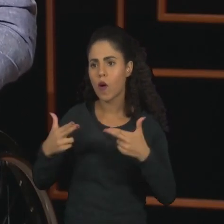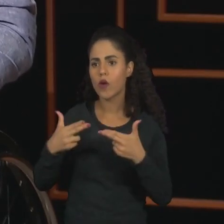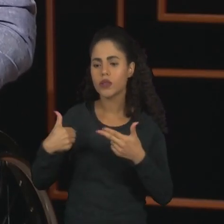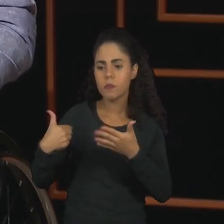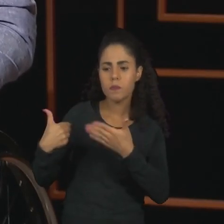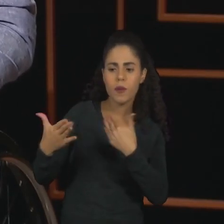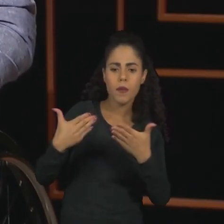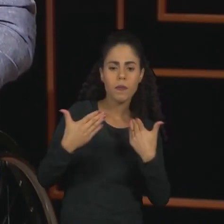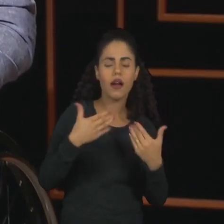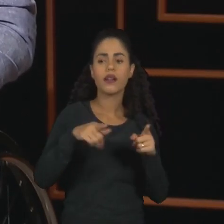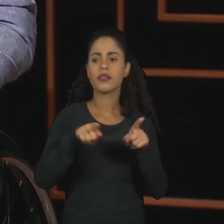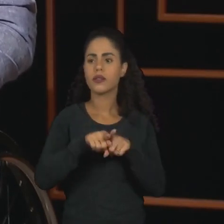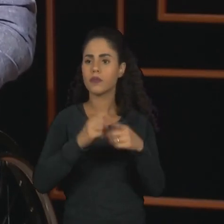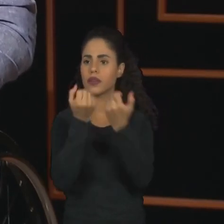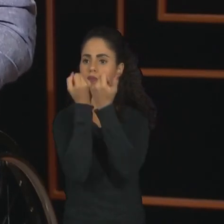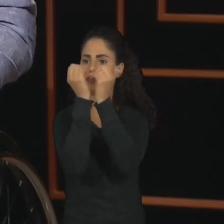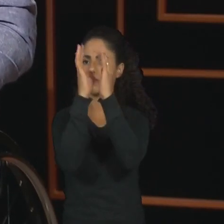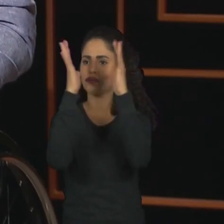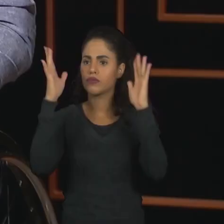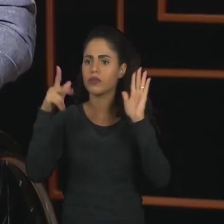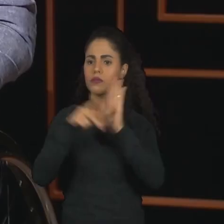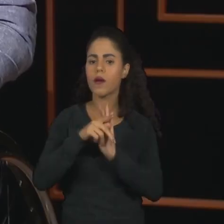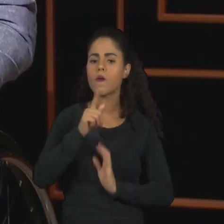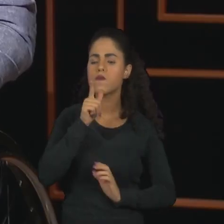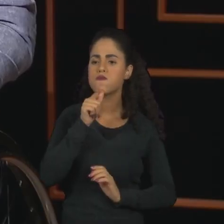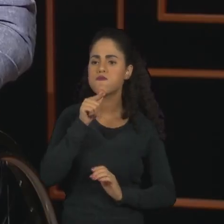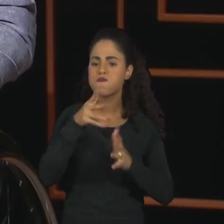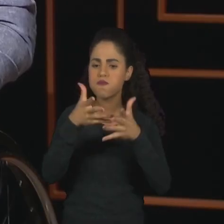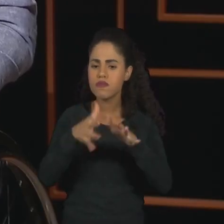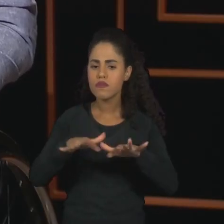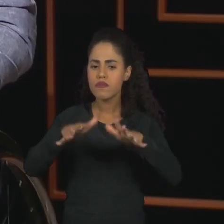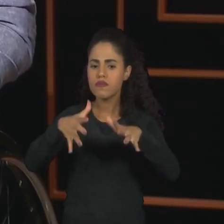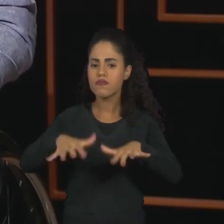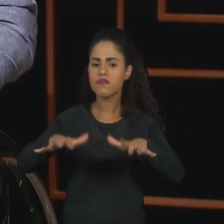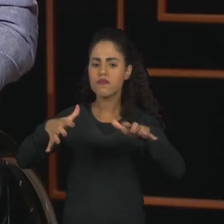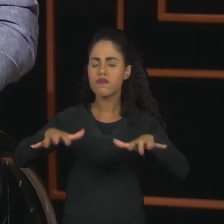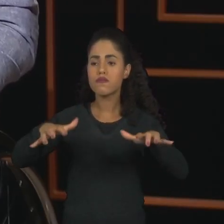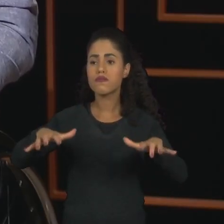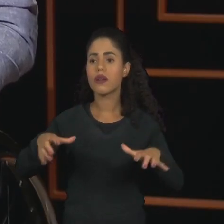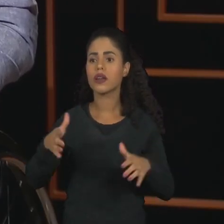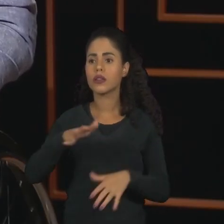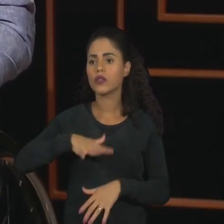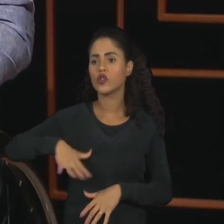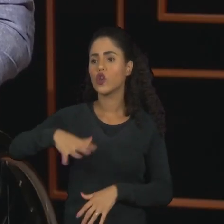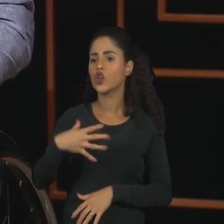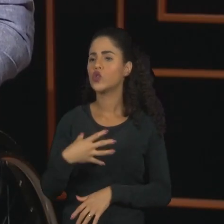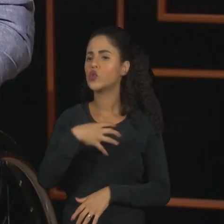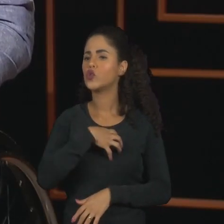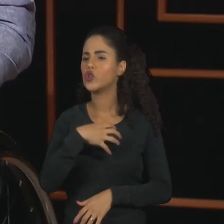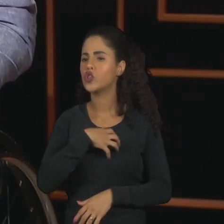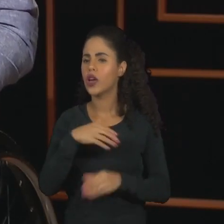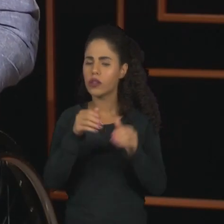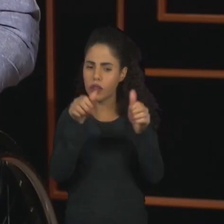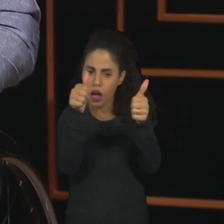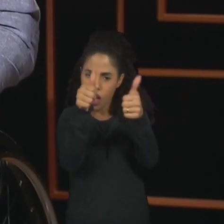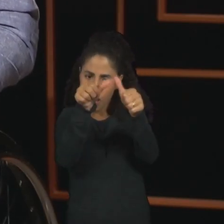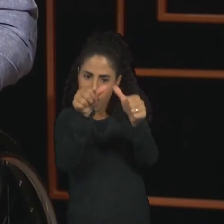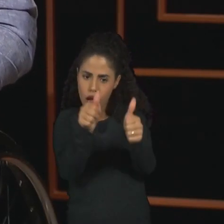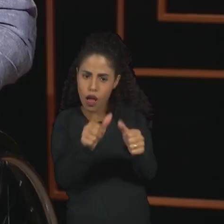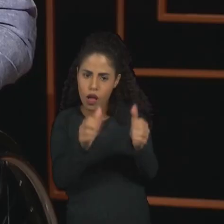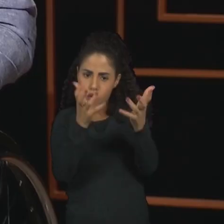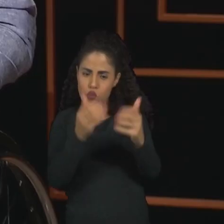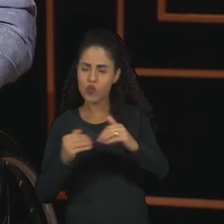diálogo com o meio ambiente marinho, formando, juntamente com a forma da escultura,